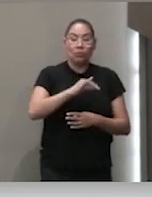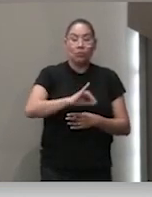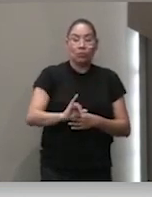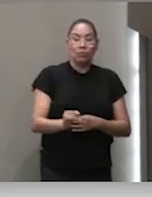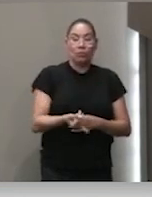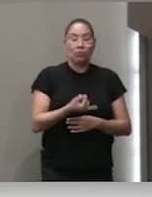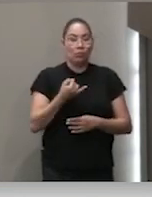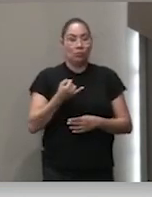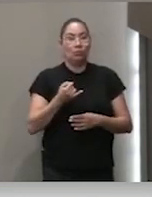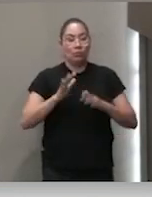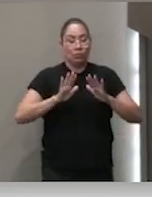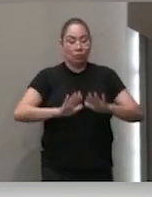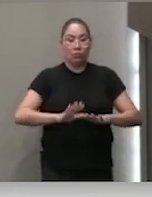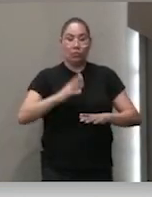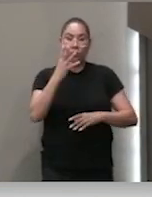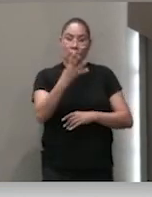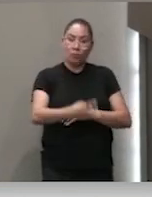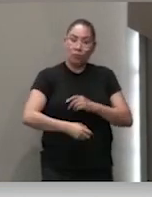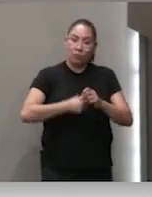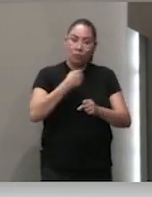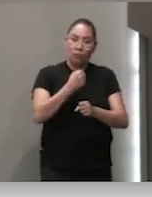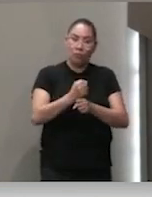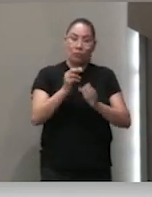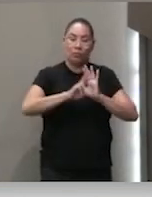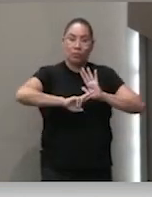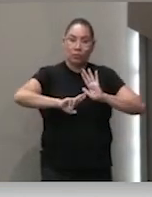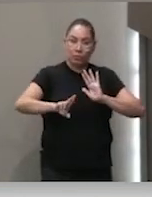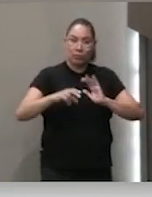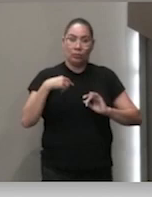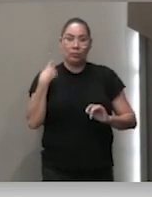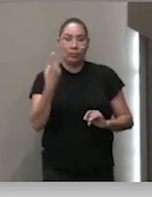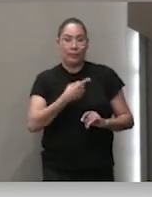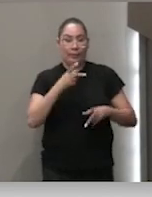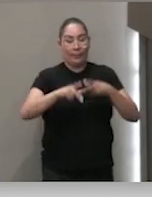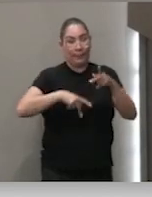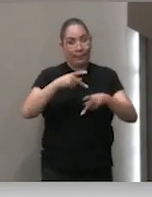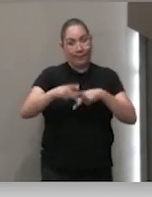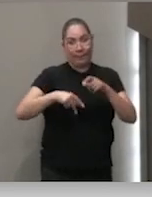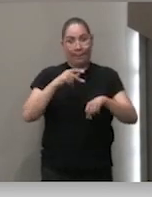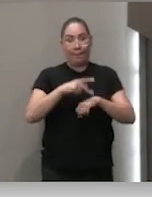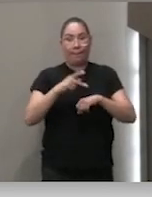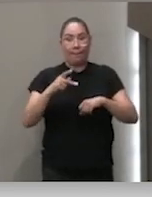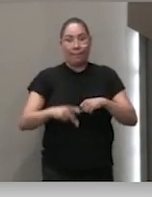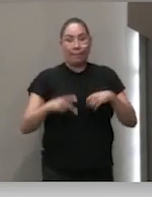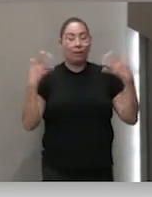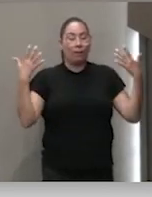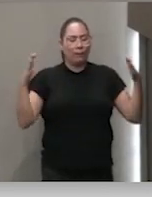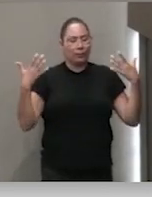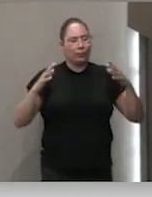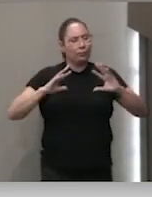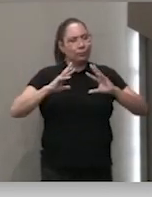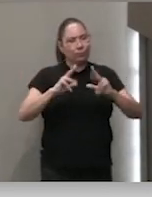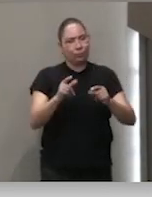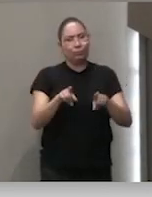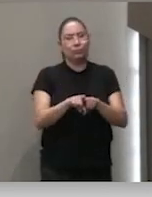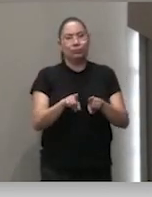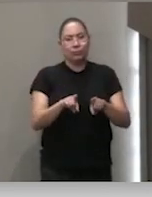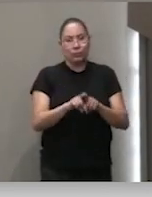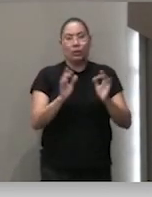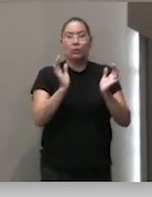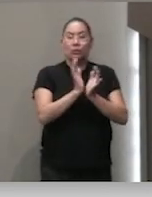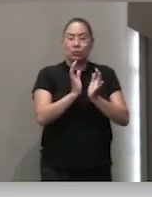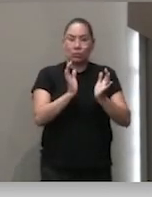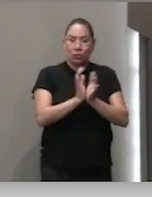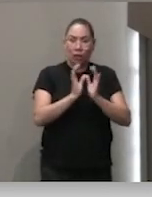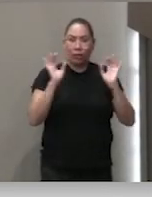de ficarem mais 4 anos aqui, sendo um dos representantes da população de Passo Fundo. Parabenizo a todos também, aos meus colegas